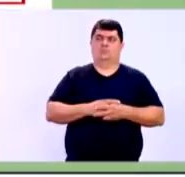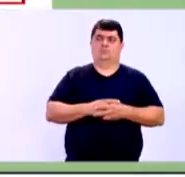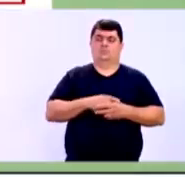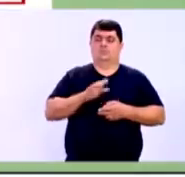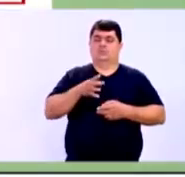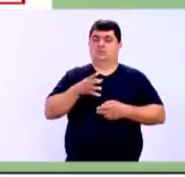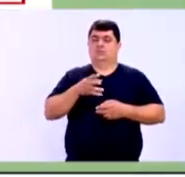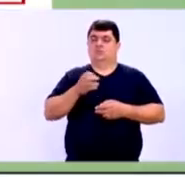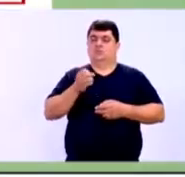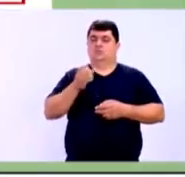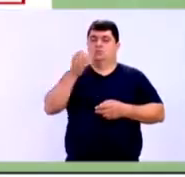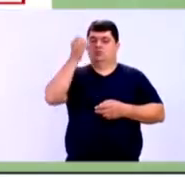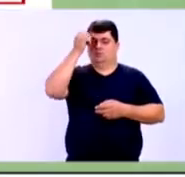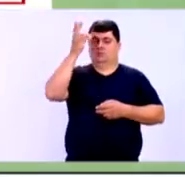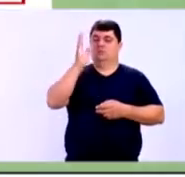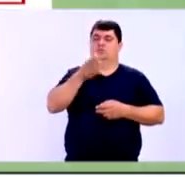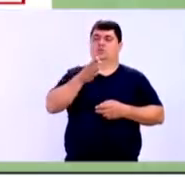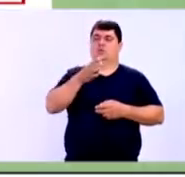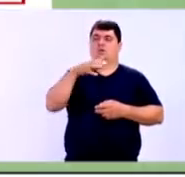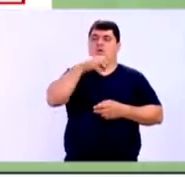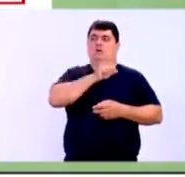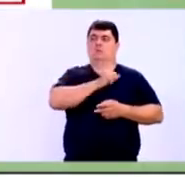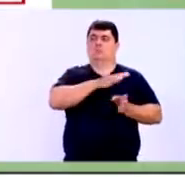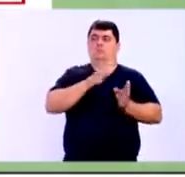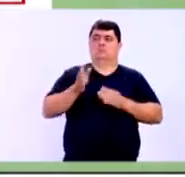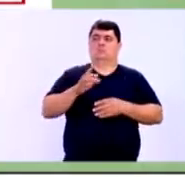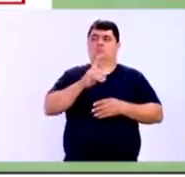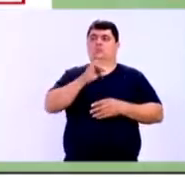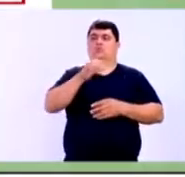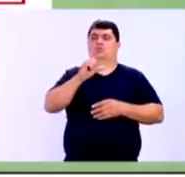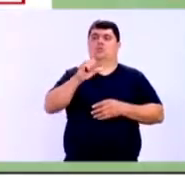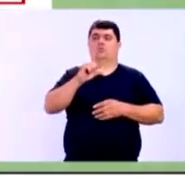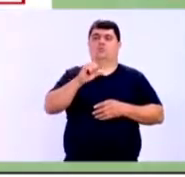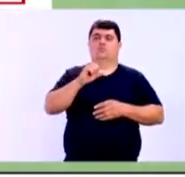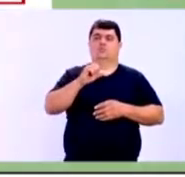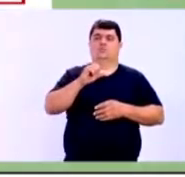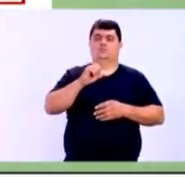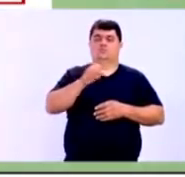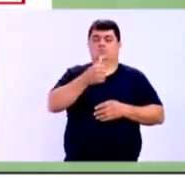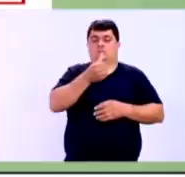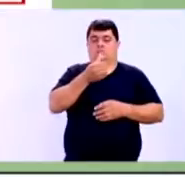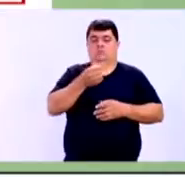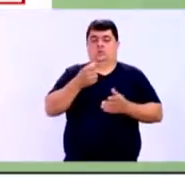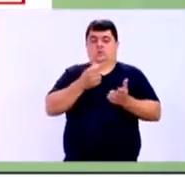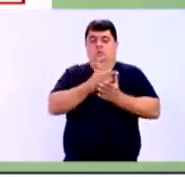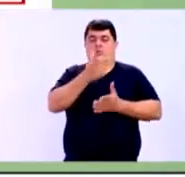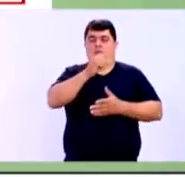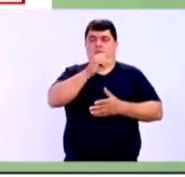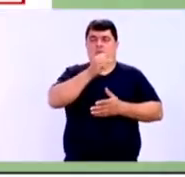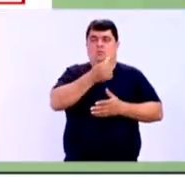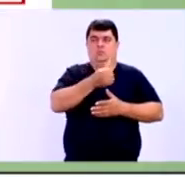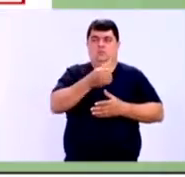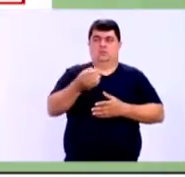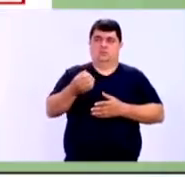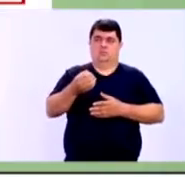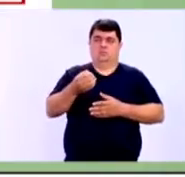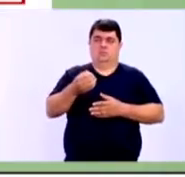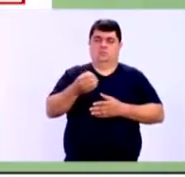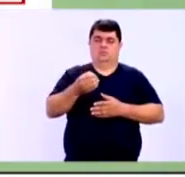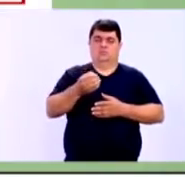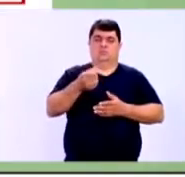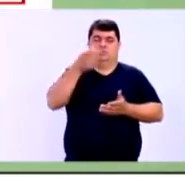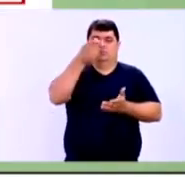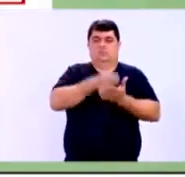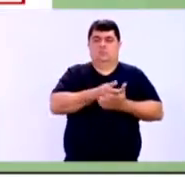mais espertos, então vamos mandar um pouquinho mais. Dia 9, o que aconteceu dia 9? Compra de quê? 60